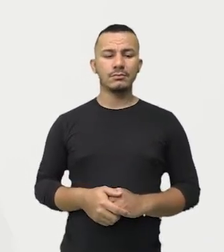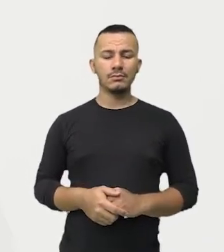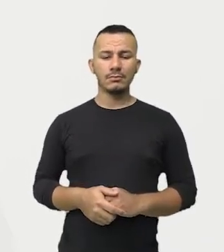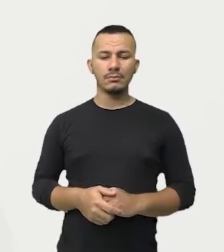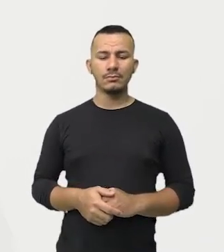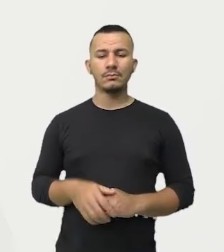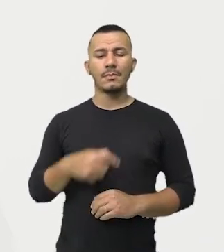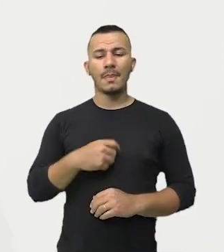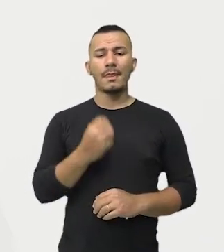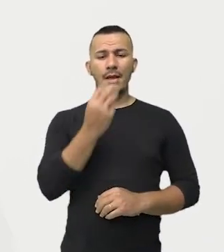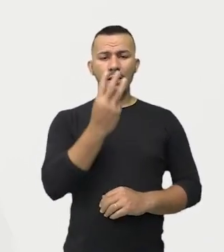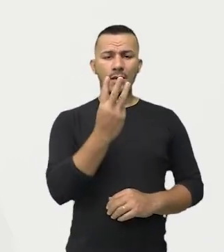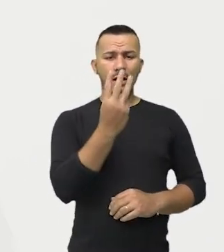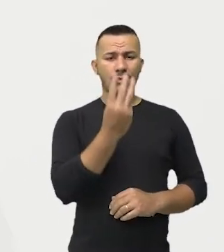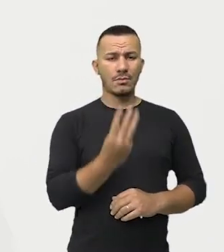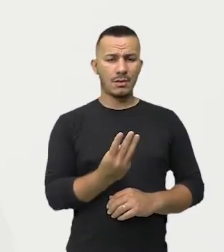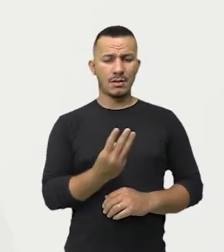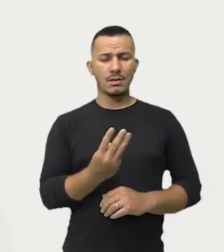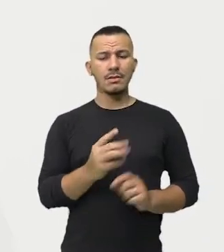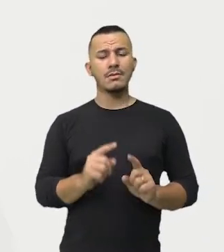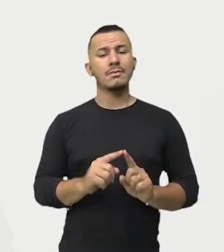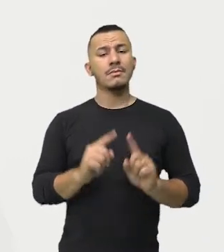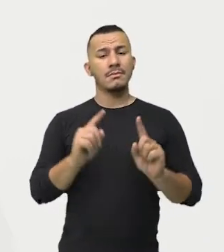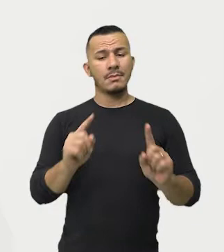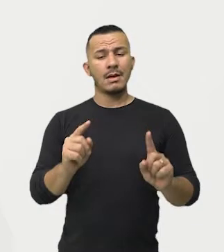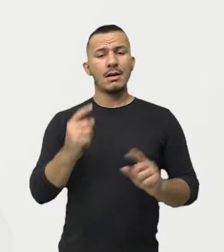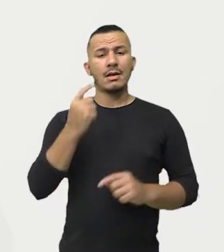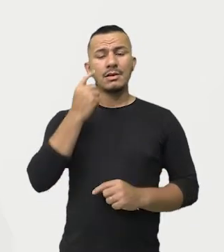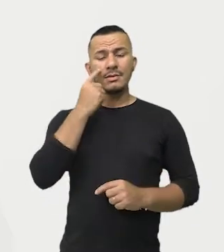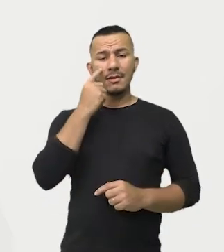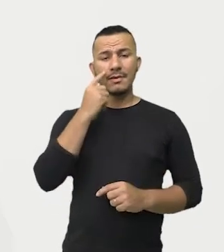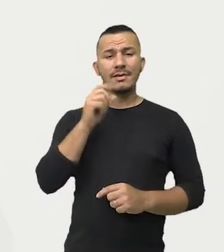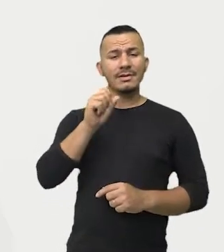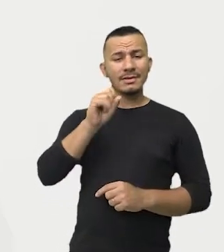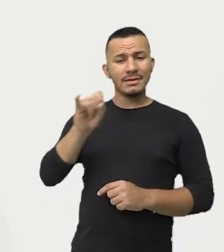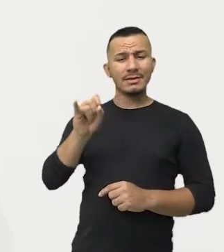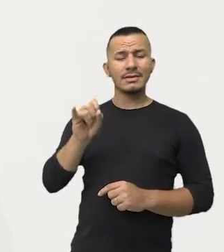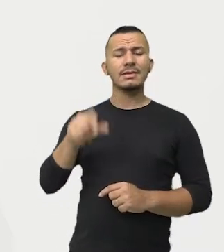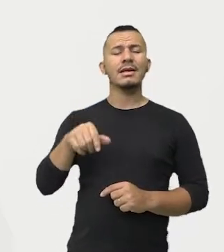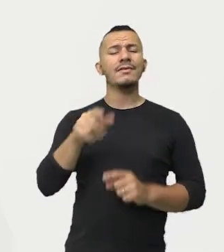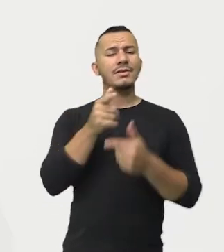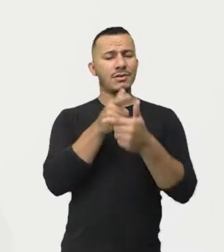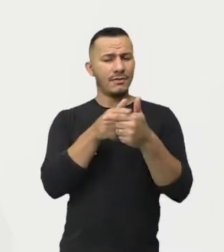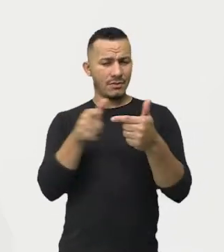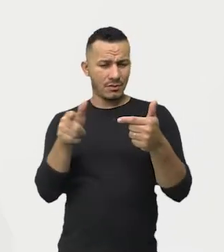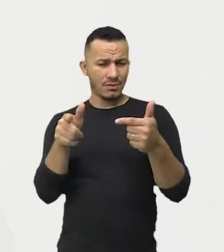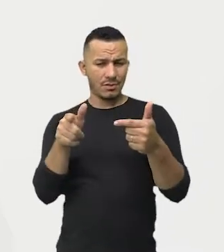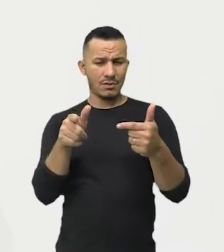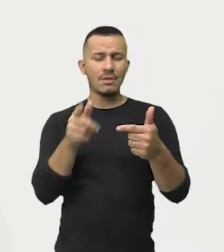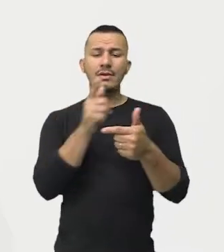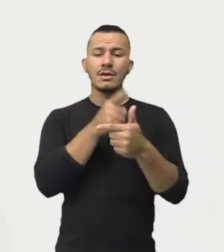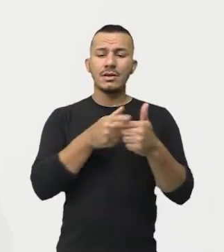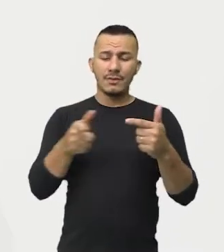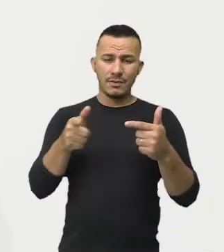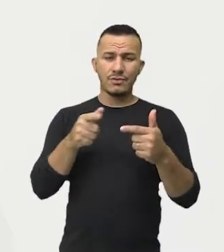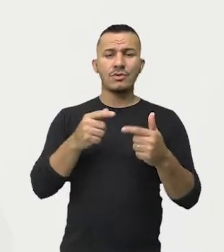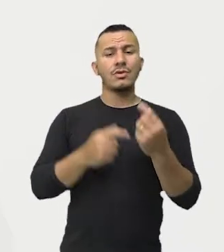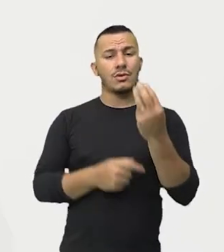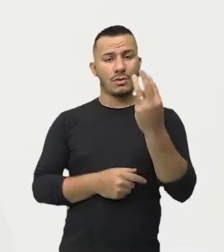aqui, 3 sobre 3. Mas, olha para cá. Se a gente simplificar essa